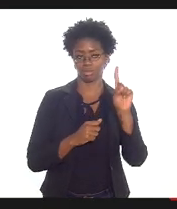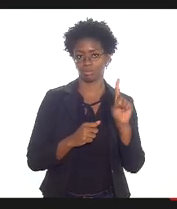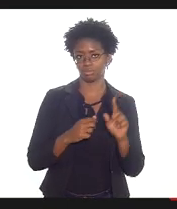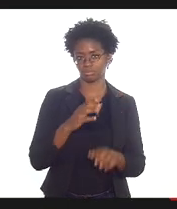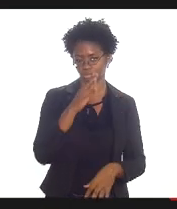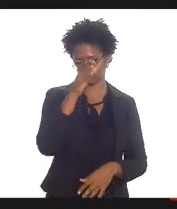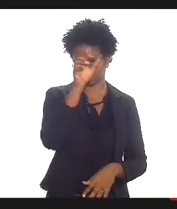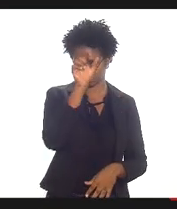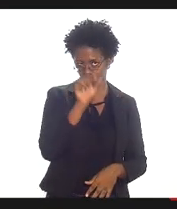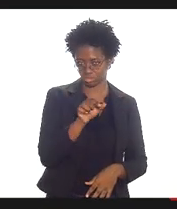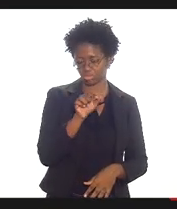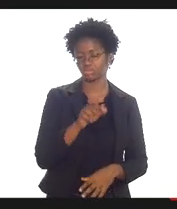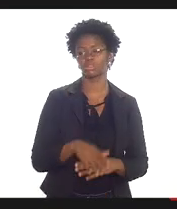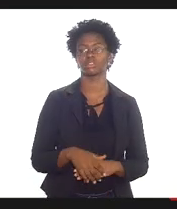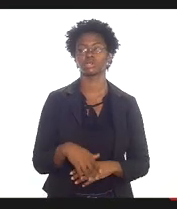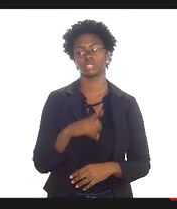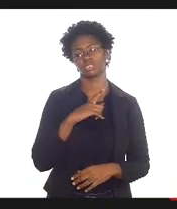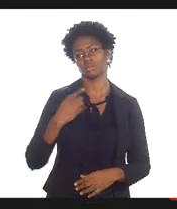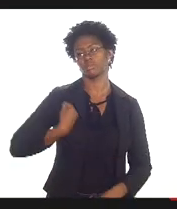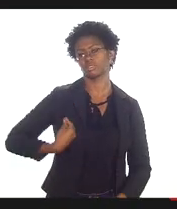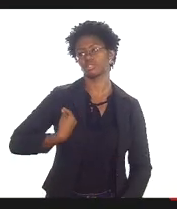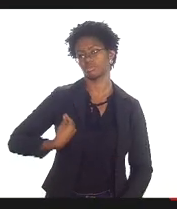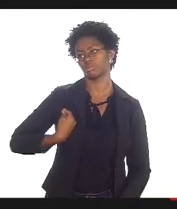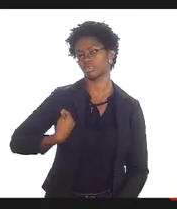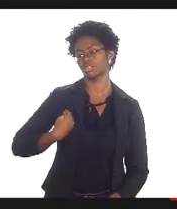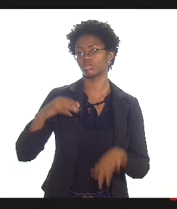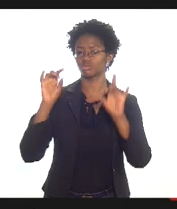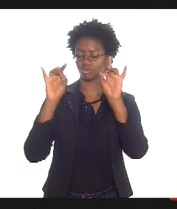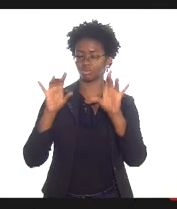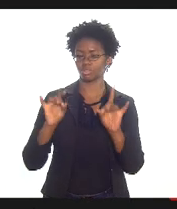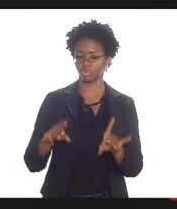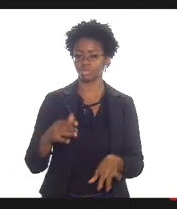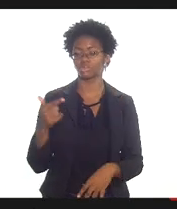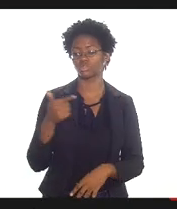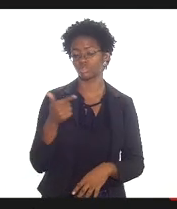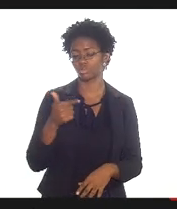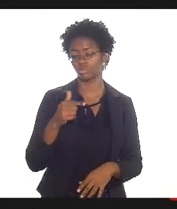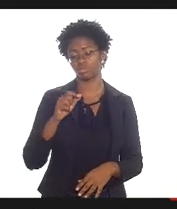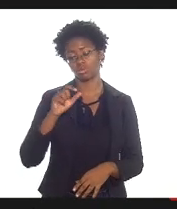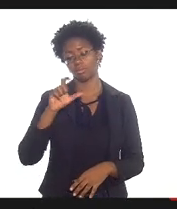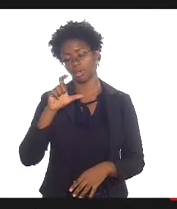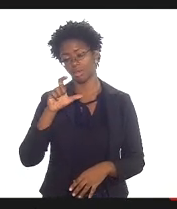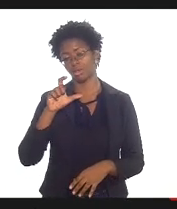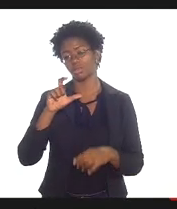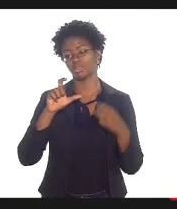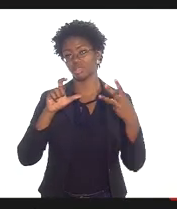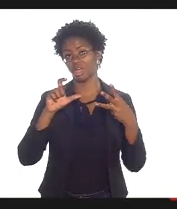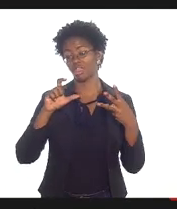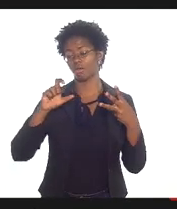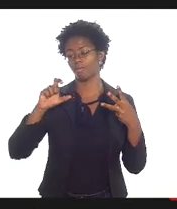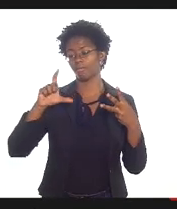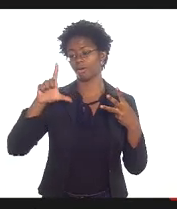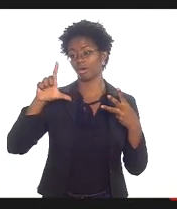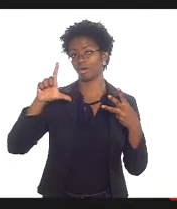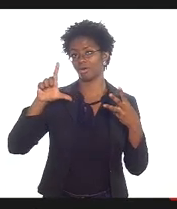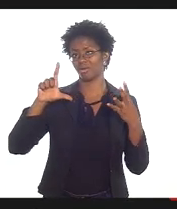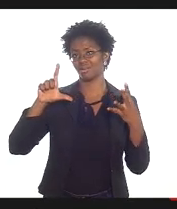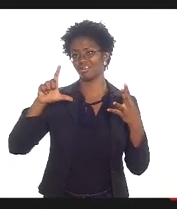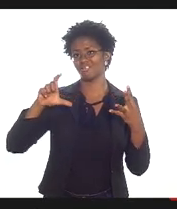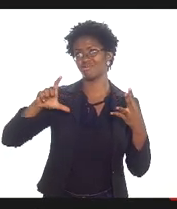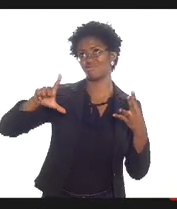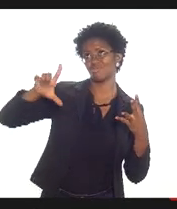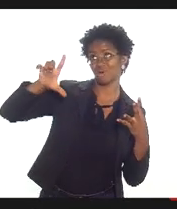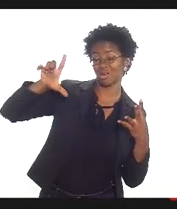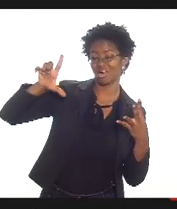clara, em termos de participação especial. No segundo, um pouco mais. No terceiro, um pouco mais. E no